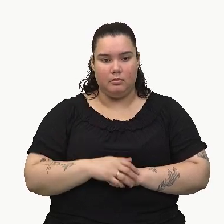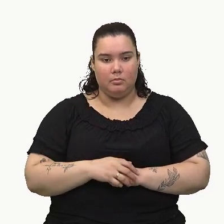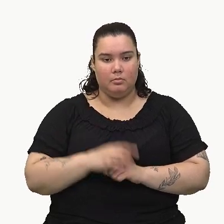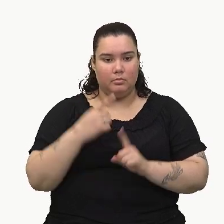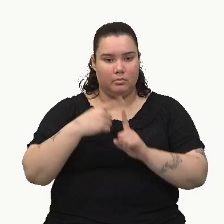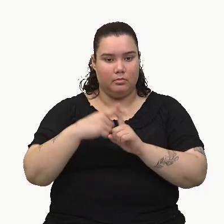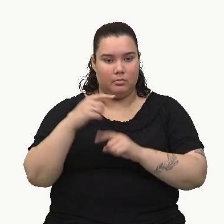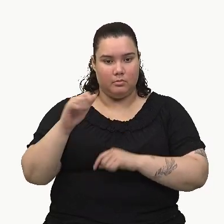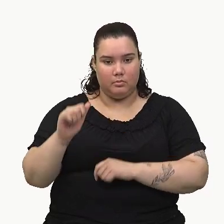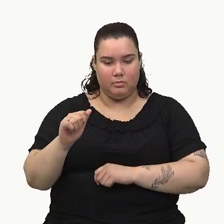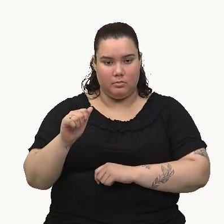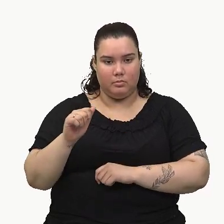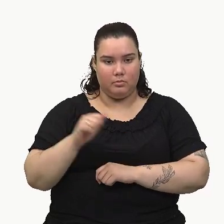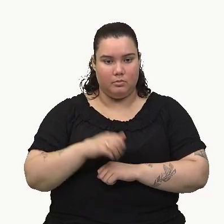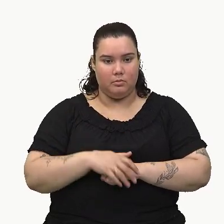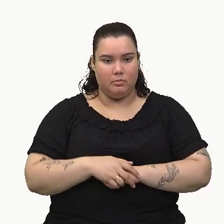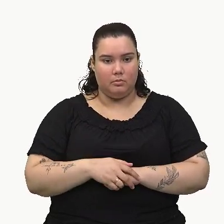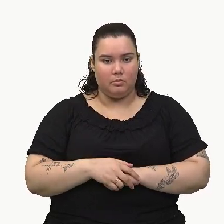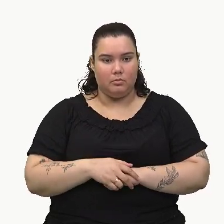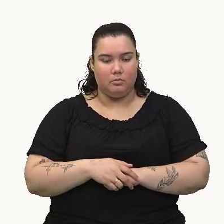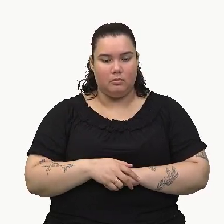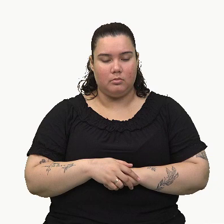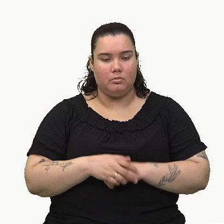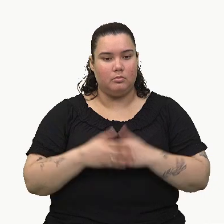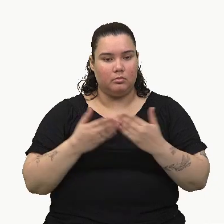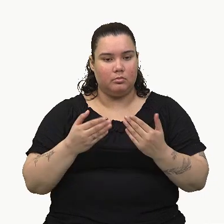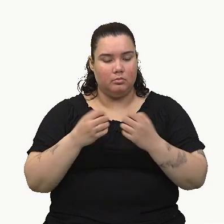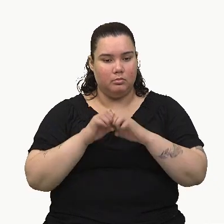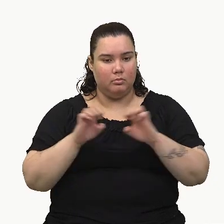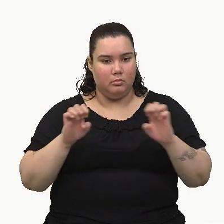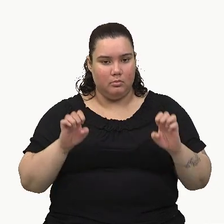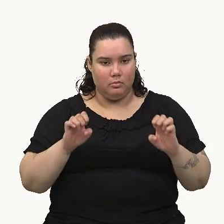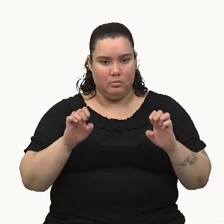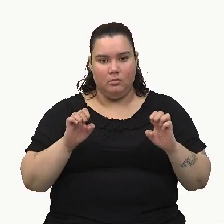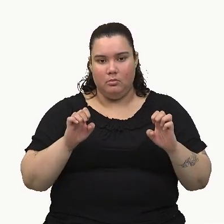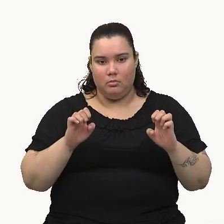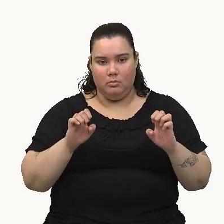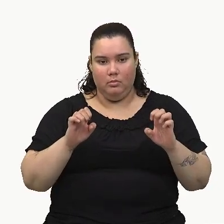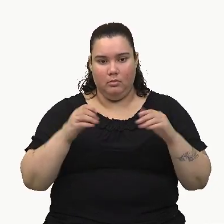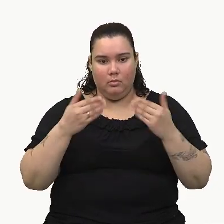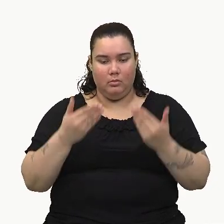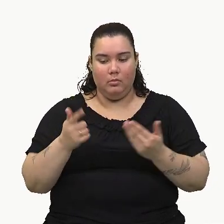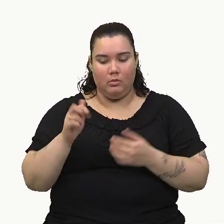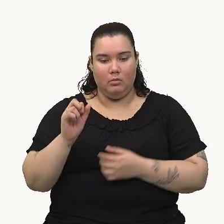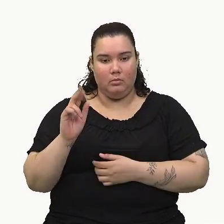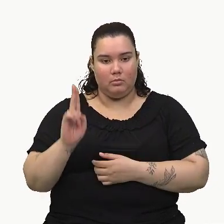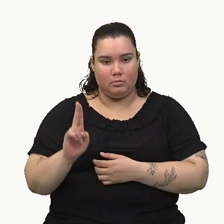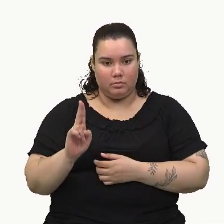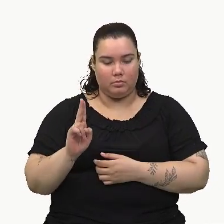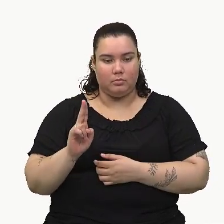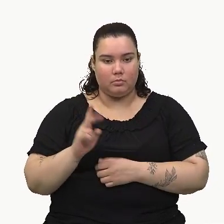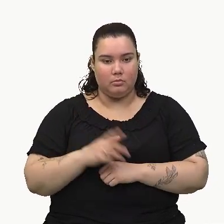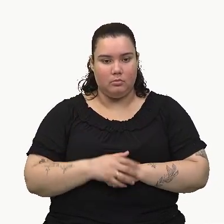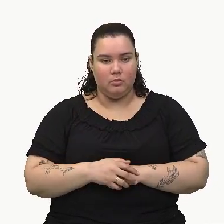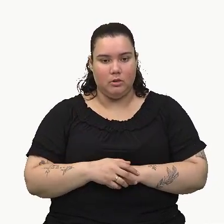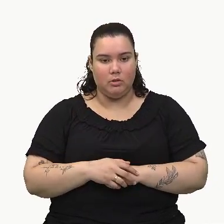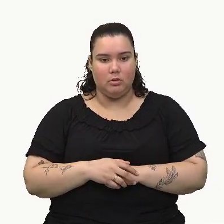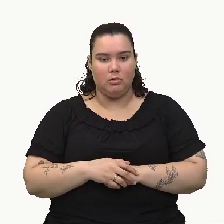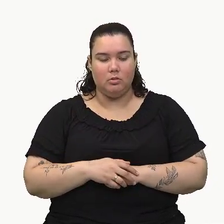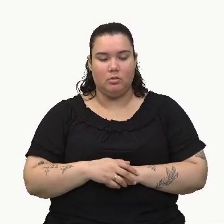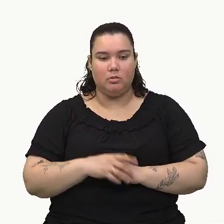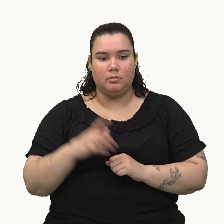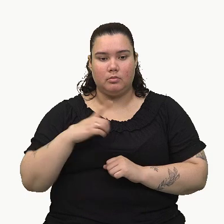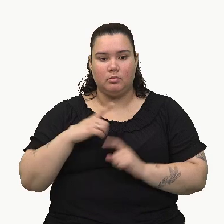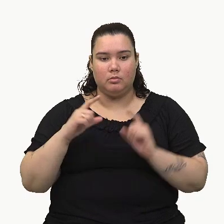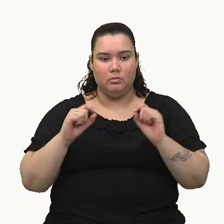mais A. Essa função aí, essa expressão, qual é o grau dela? Vamos analisar. Eu tenho aqui,